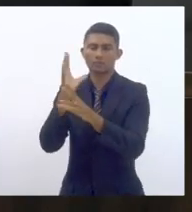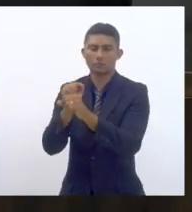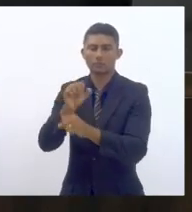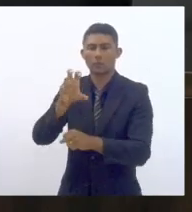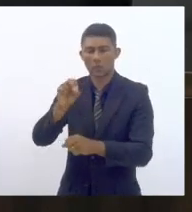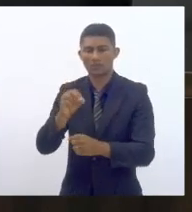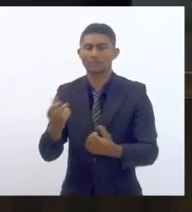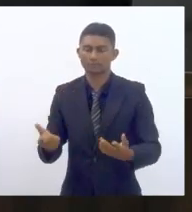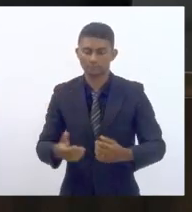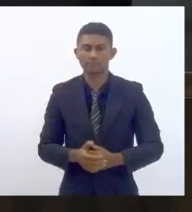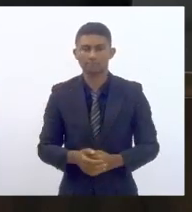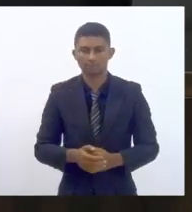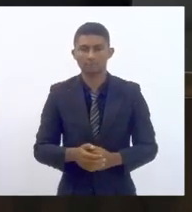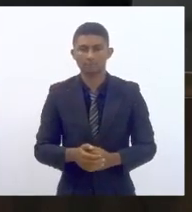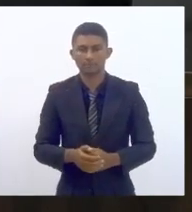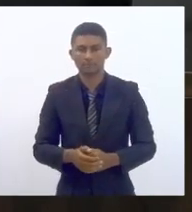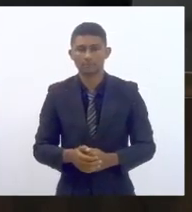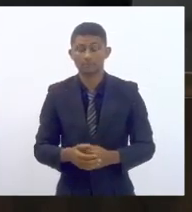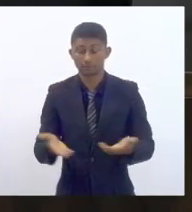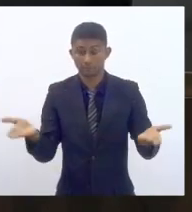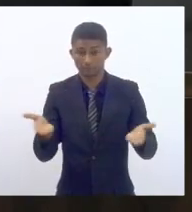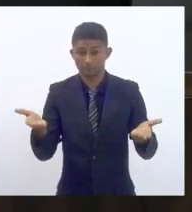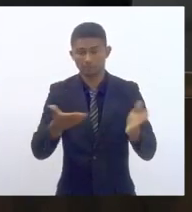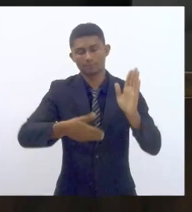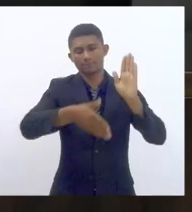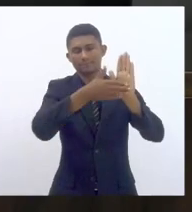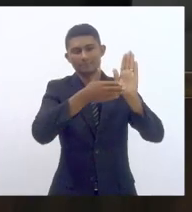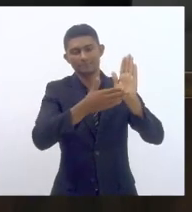auxiliares de necrópsia. Vamos à pauta.